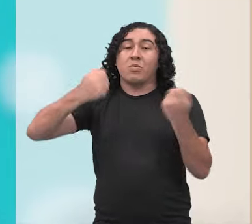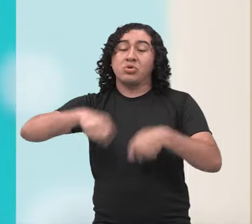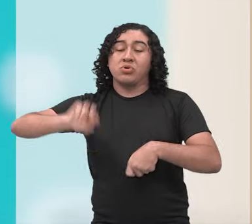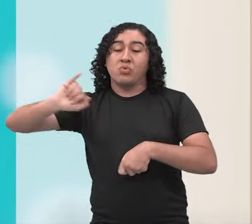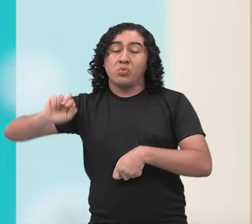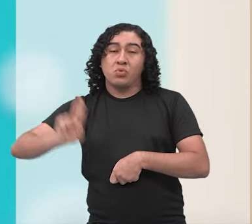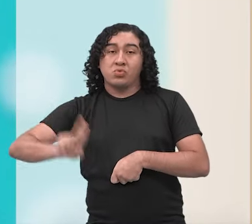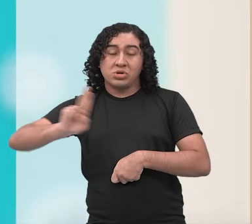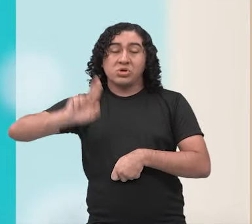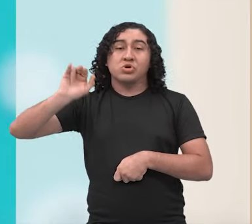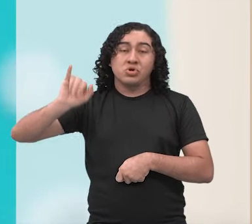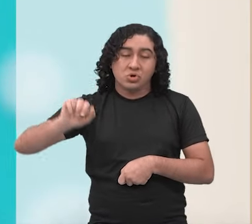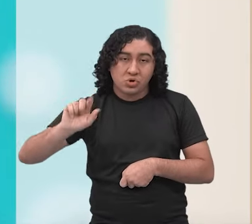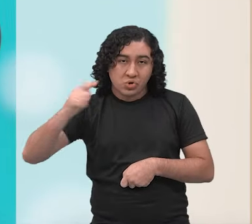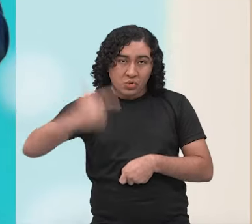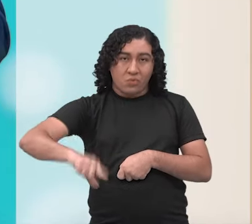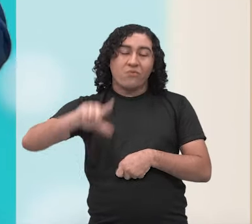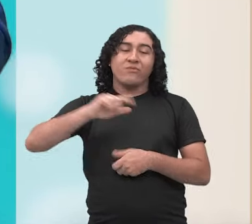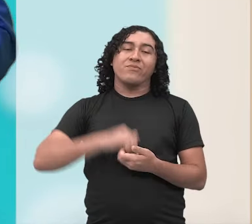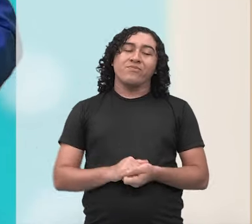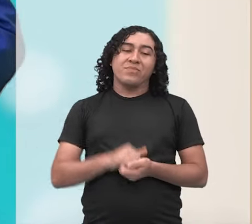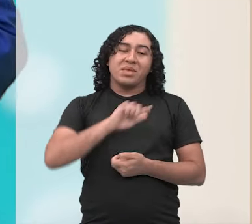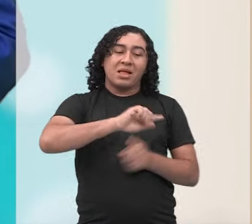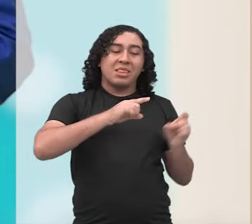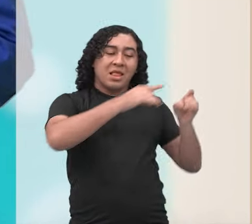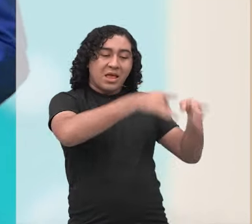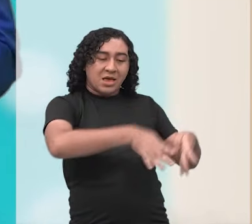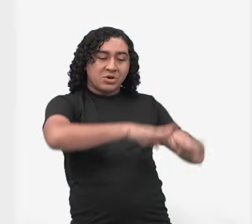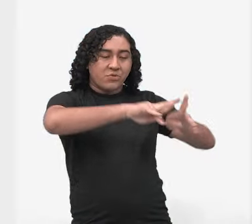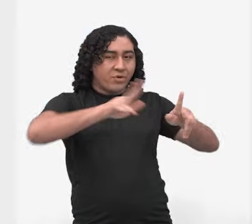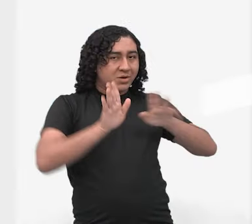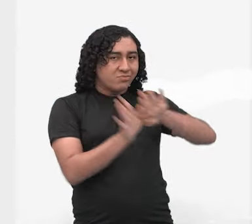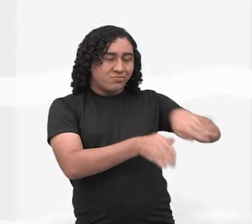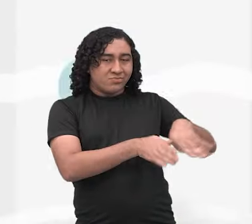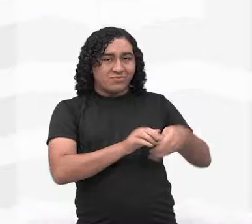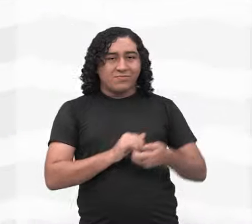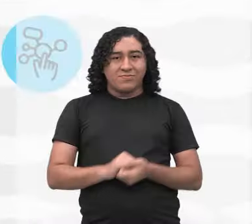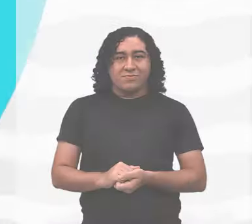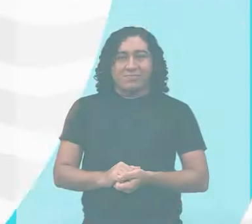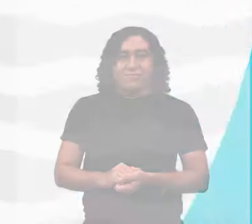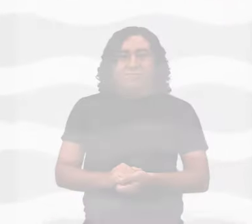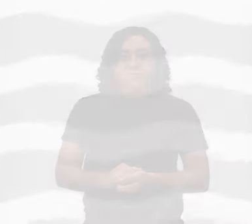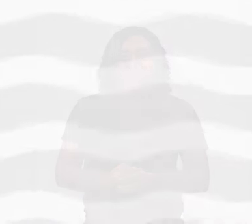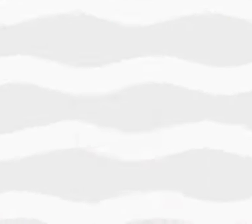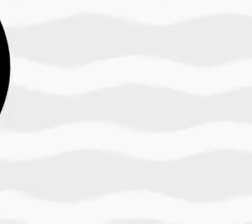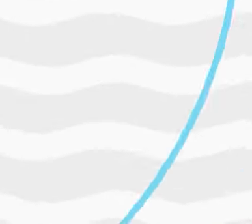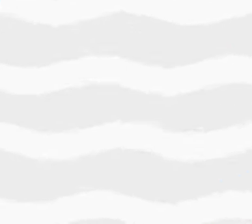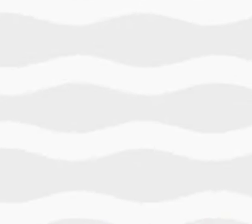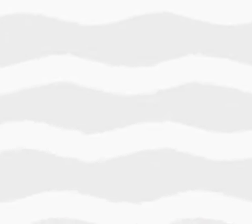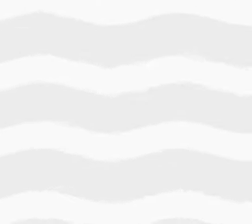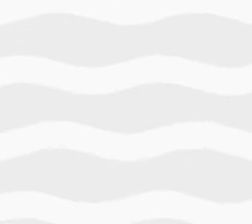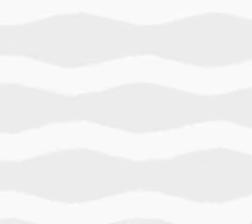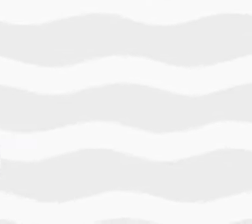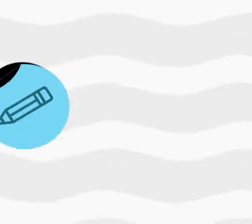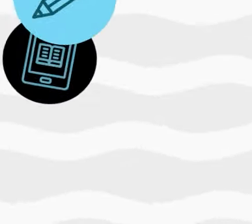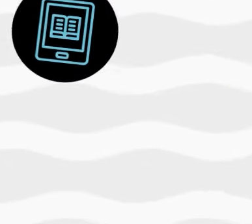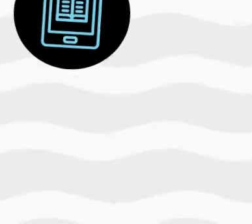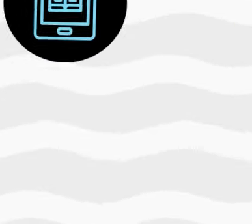vai ser descartado, vai virar chorume, etc. Ok?